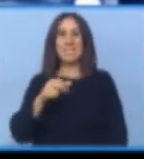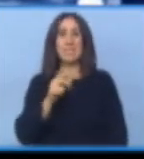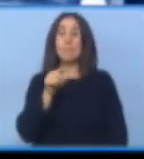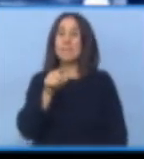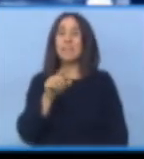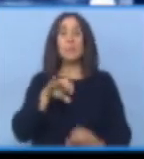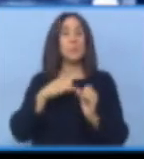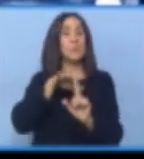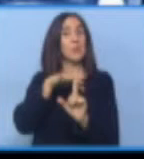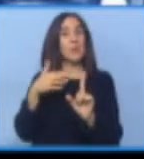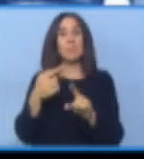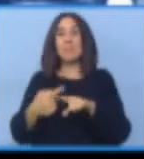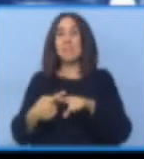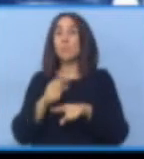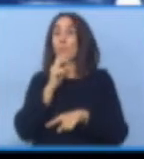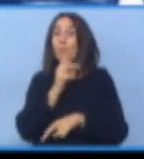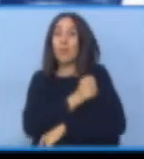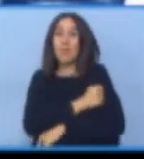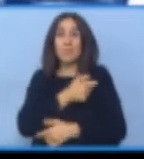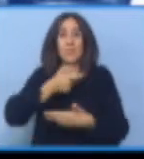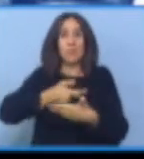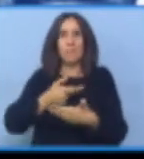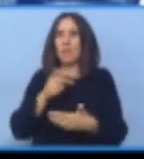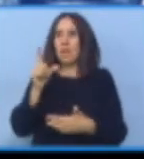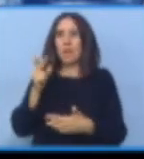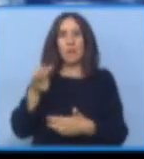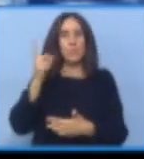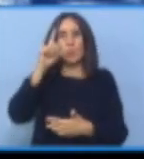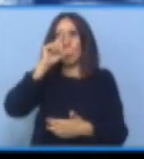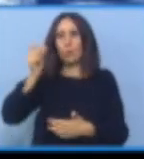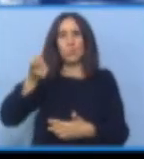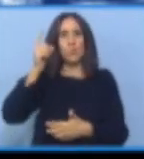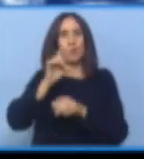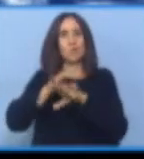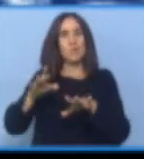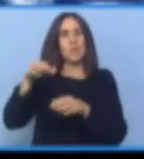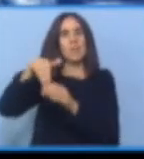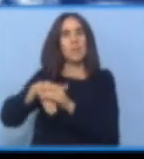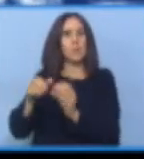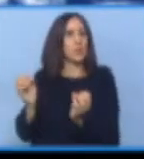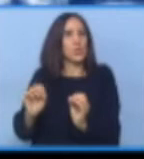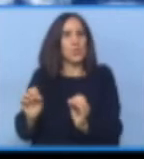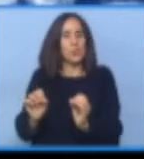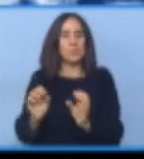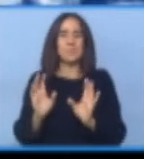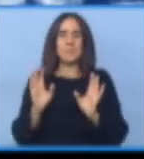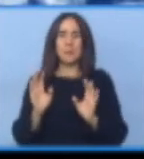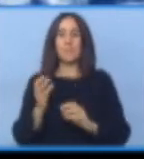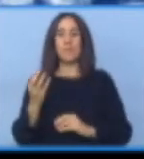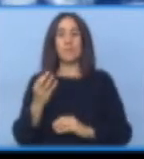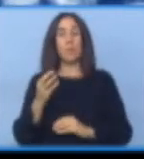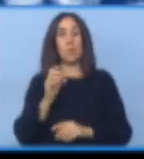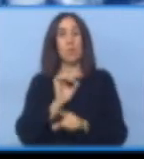porque o avô vivia em casa, exatamente. Não estava num lar, não estava longe, não estava dentro de um hospital e, portanto, quando nós